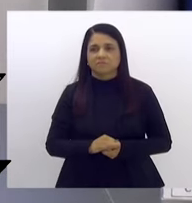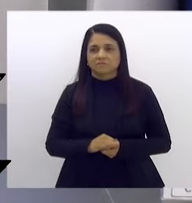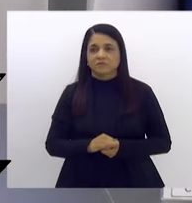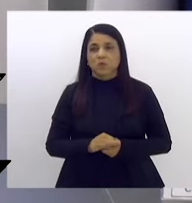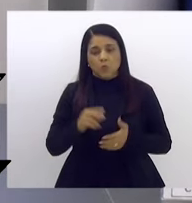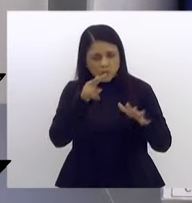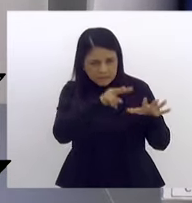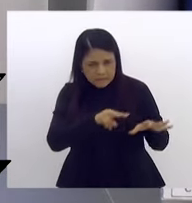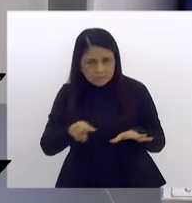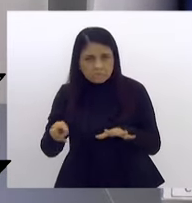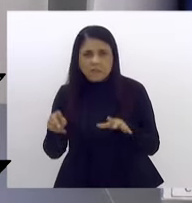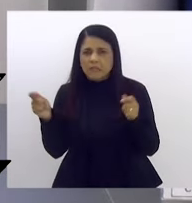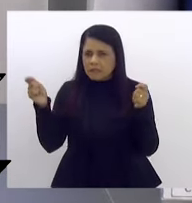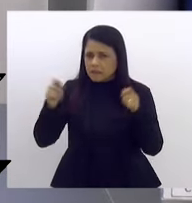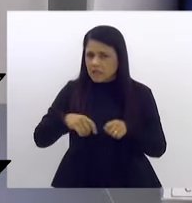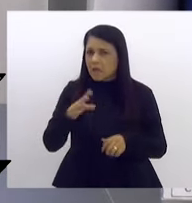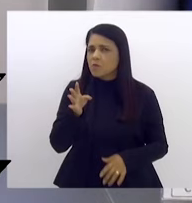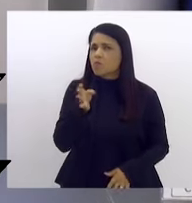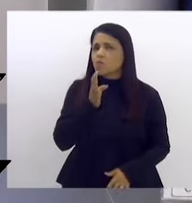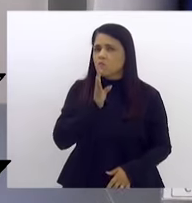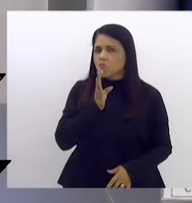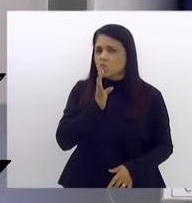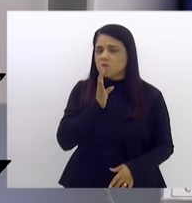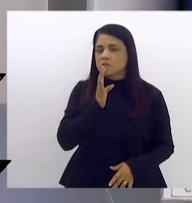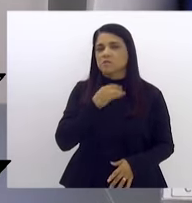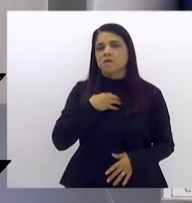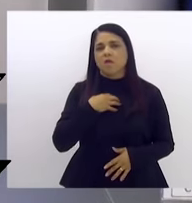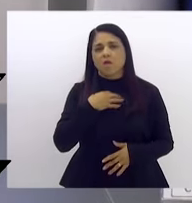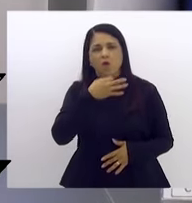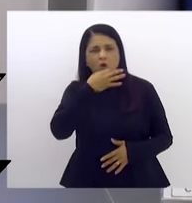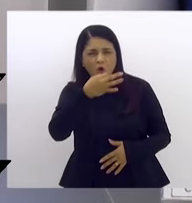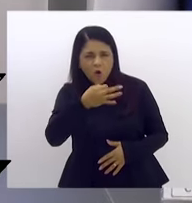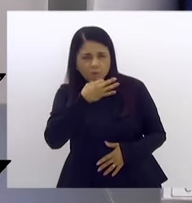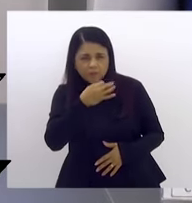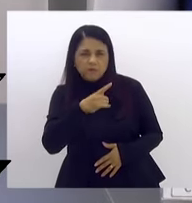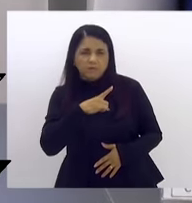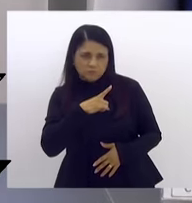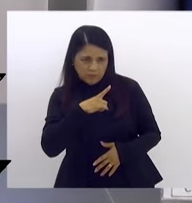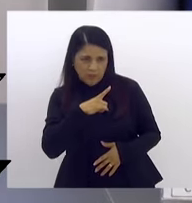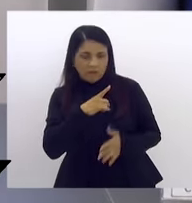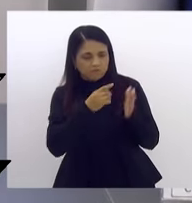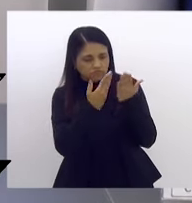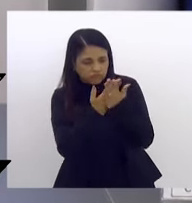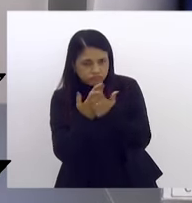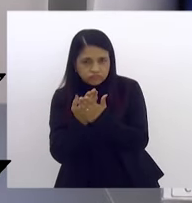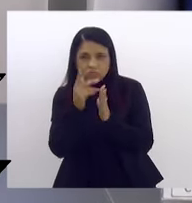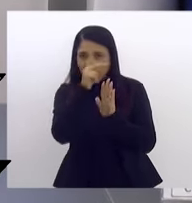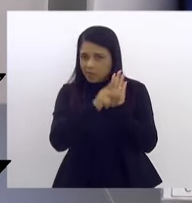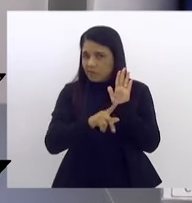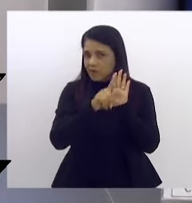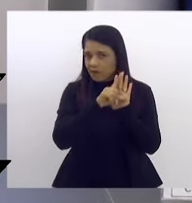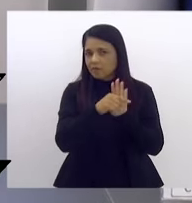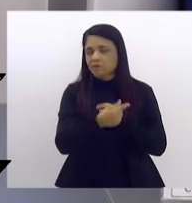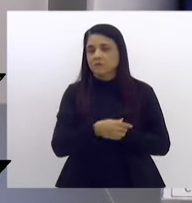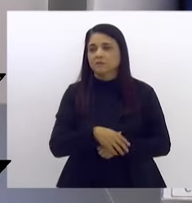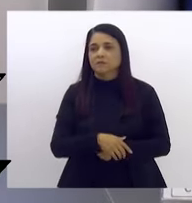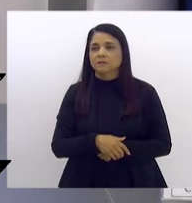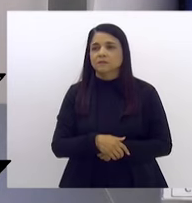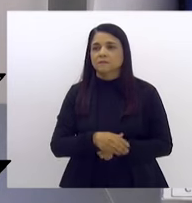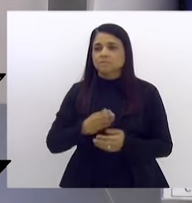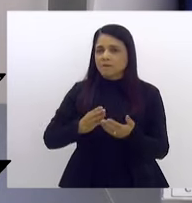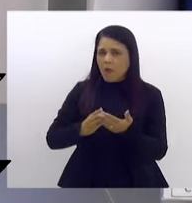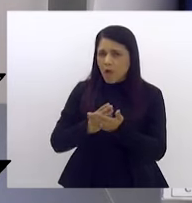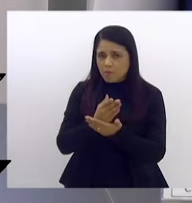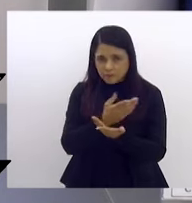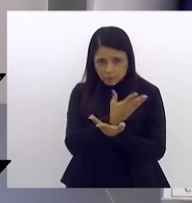semana é o suficiente para conhecer a matéria e dar alguma opinião então então conforme aqui aprovação de